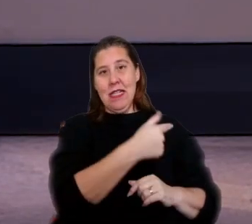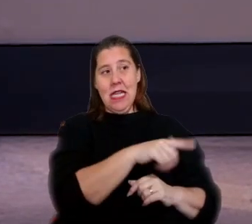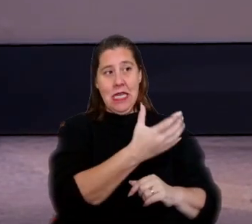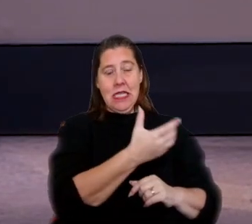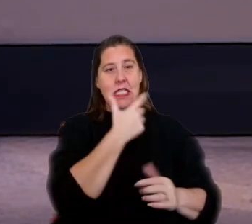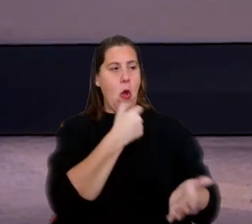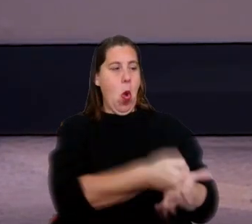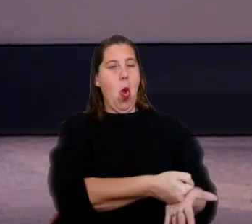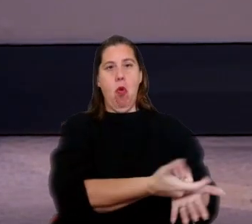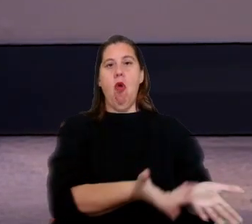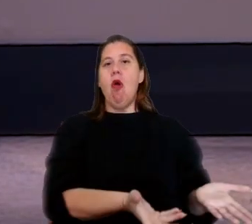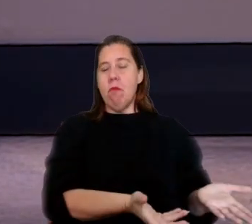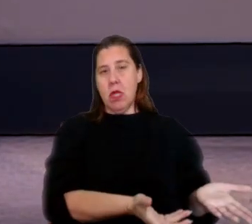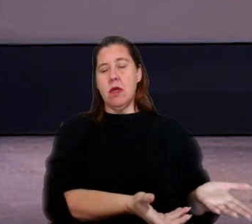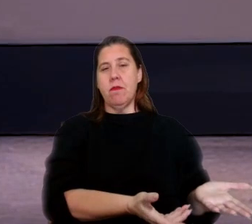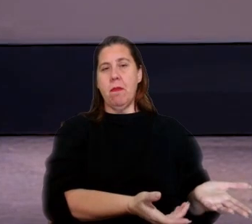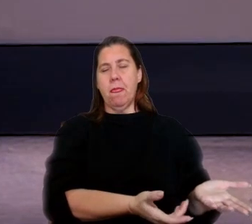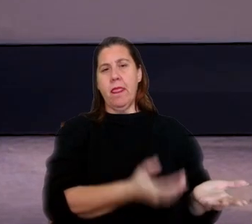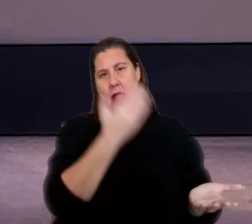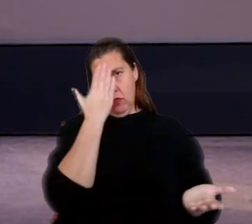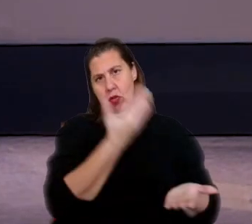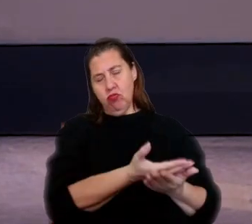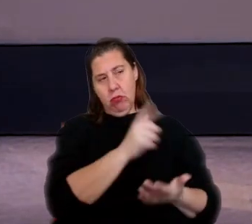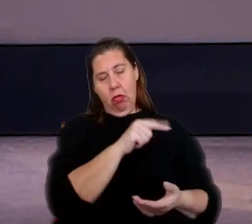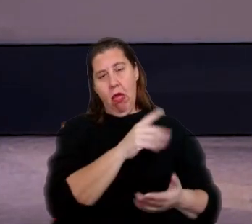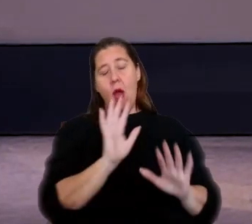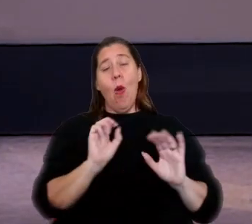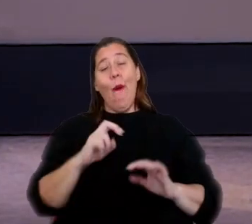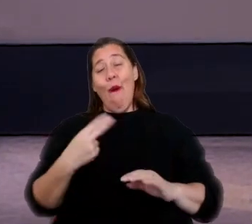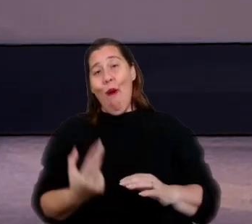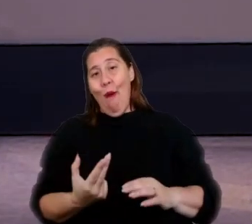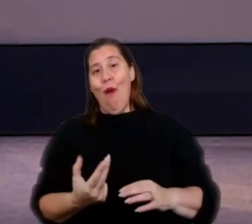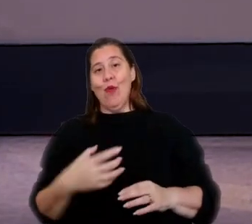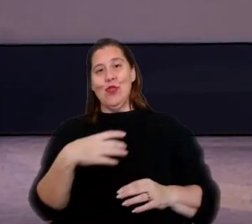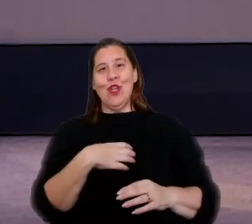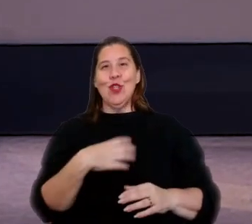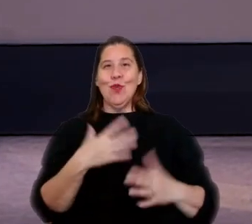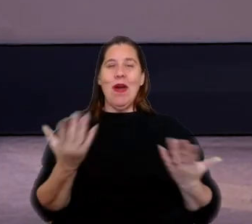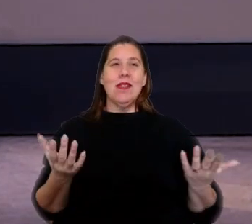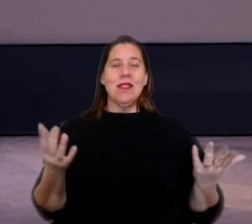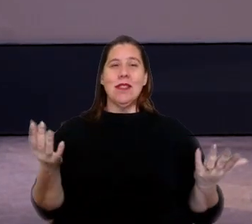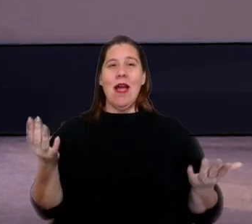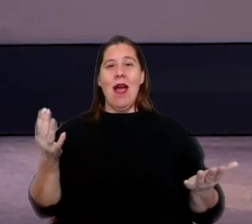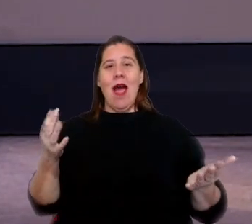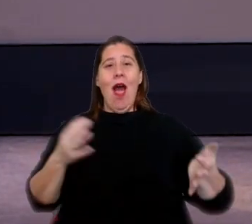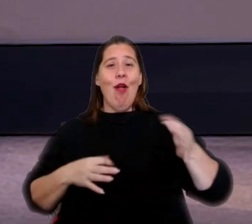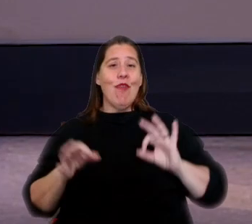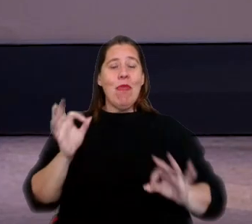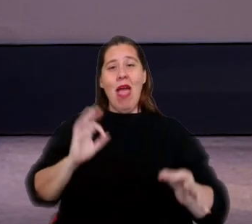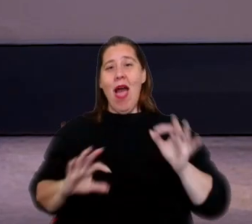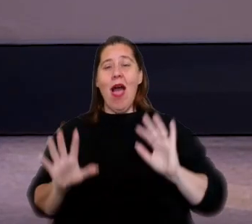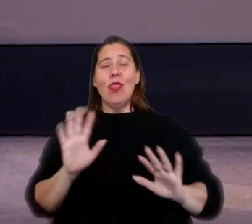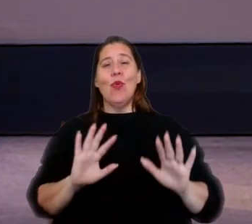qual lado assumir, se é esse lado do masculino, do associado ao masculino, do que a gente acredita que é masculino, ou essa coisa mais do feminino,